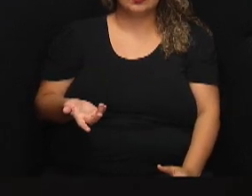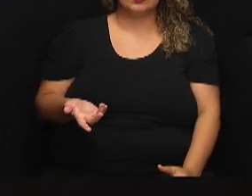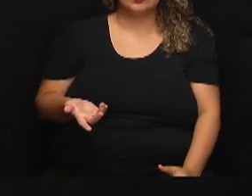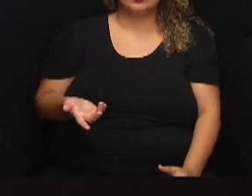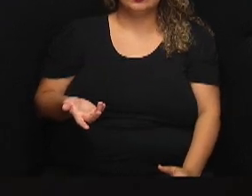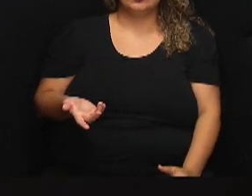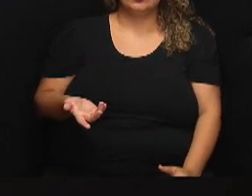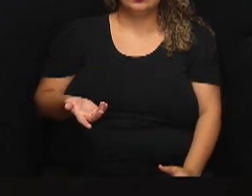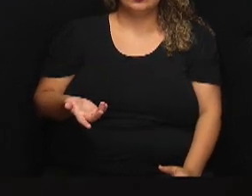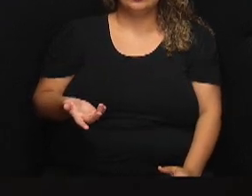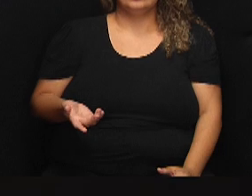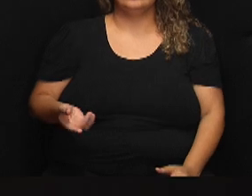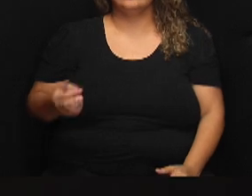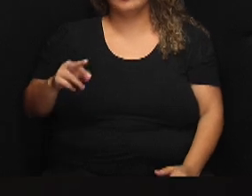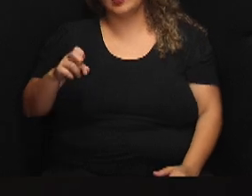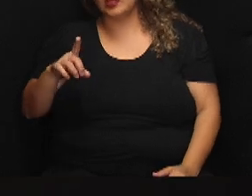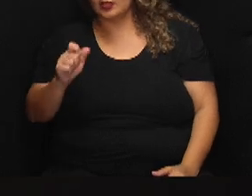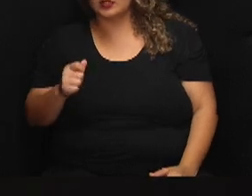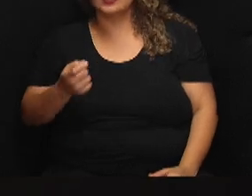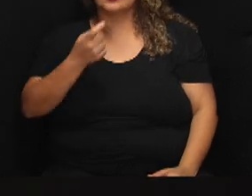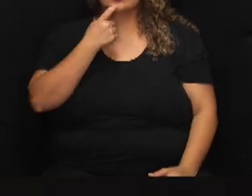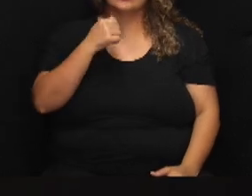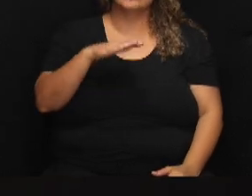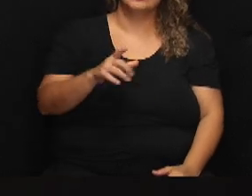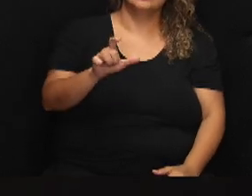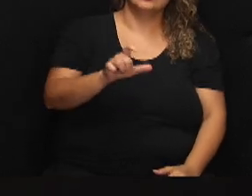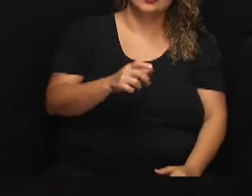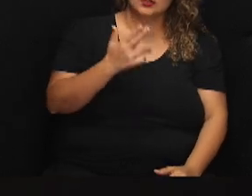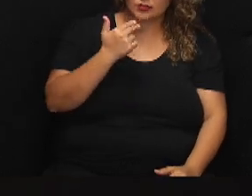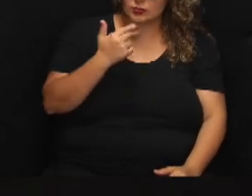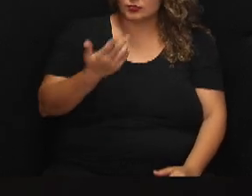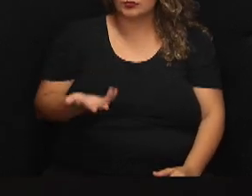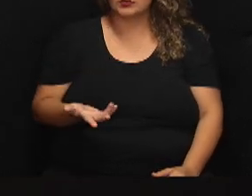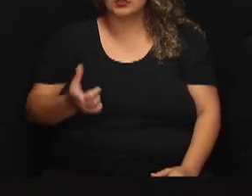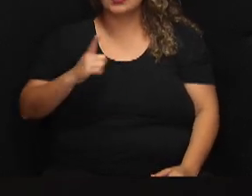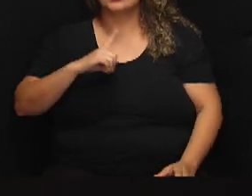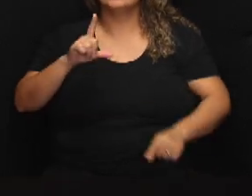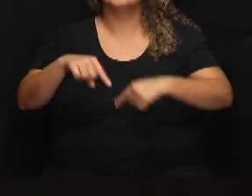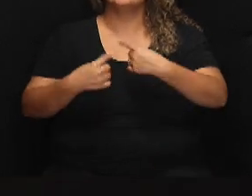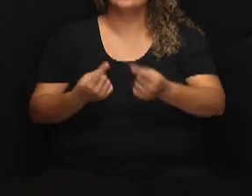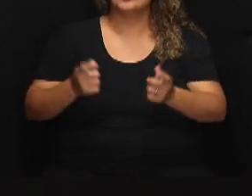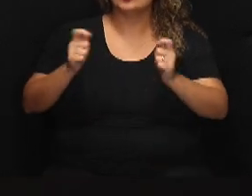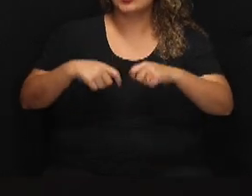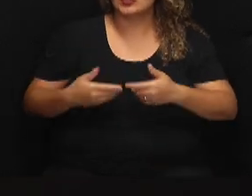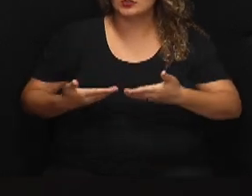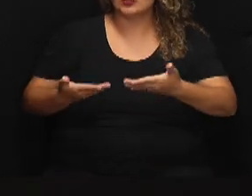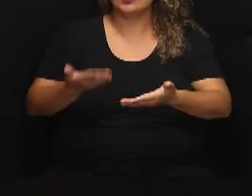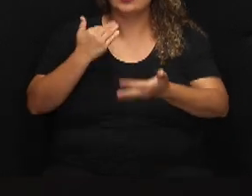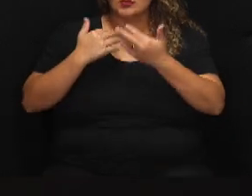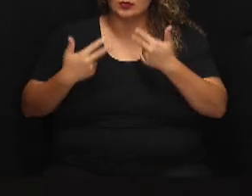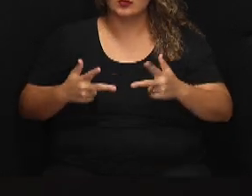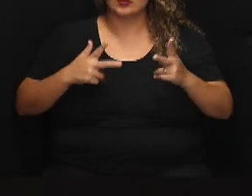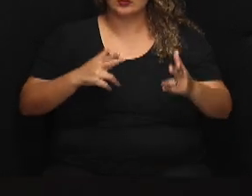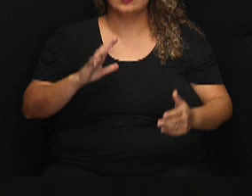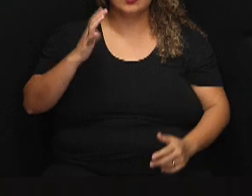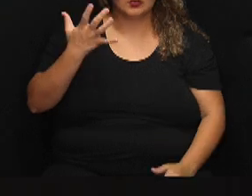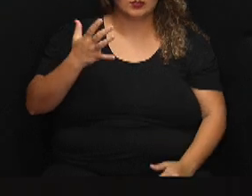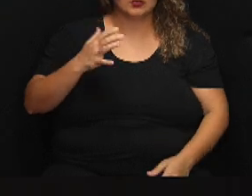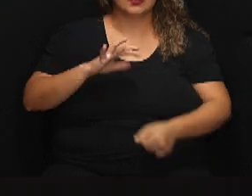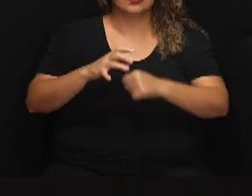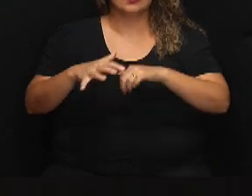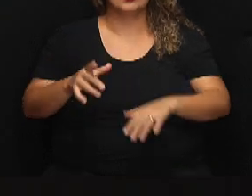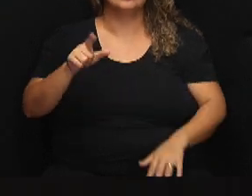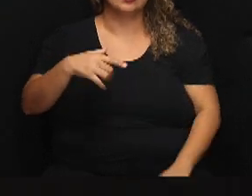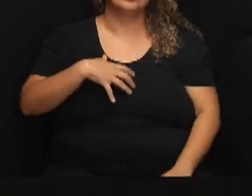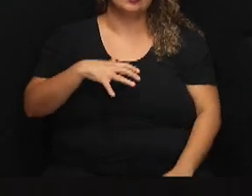para além da Renda Campinas, para além do cartão Nutrir, né? Existe uma outra possibilidade de fornecimento de alimentos, assim como aconteceu na pandemia? É